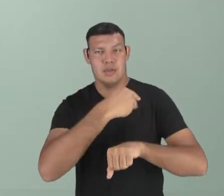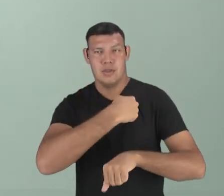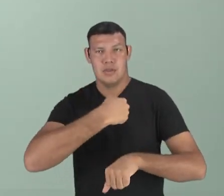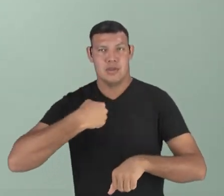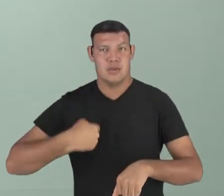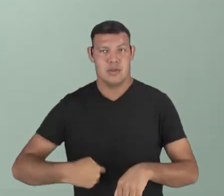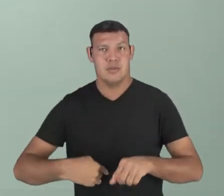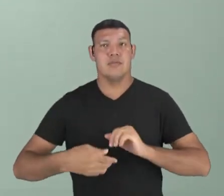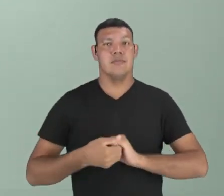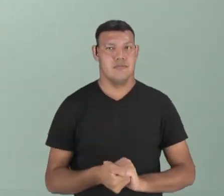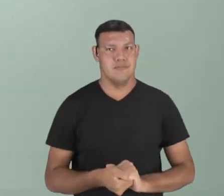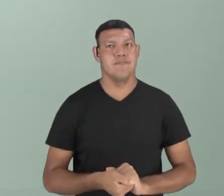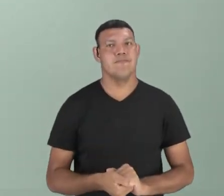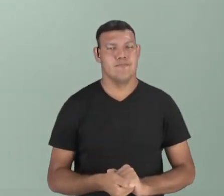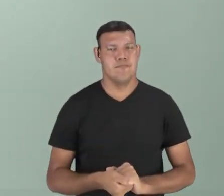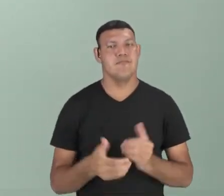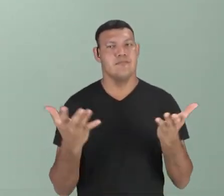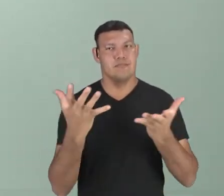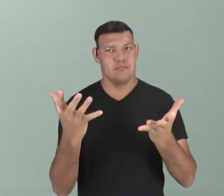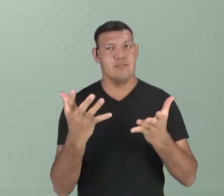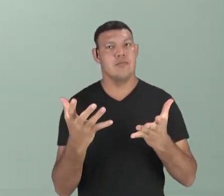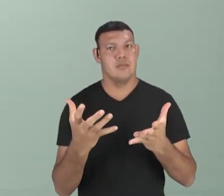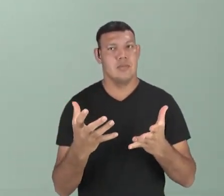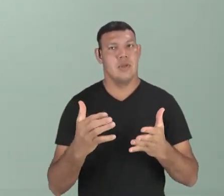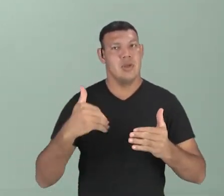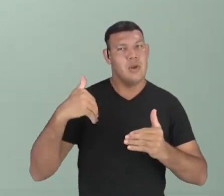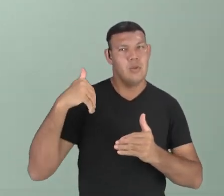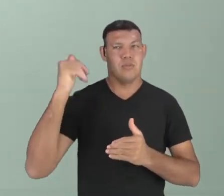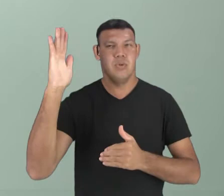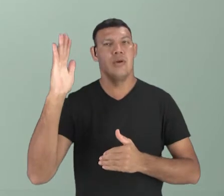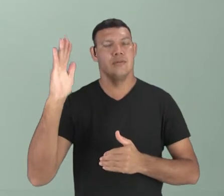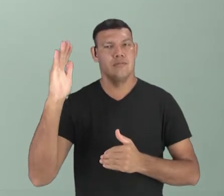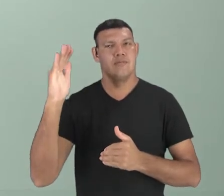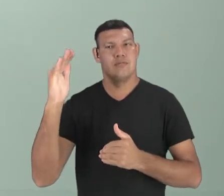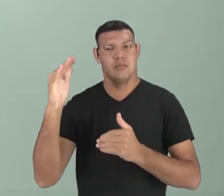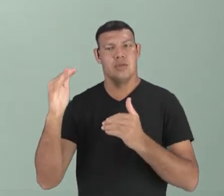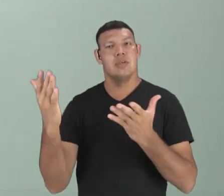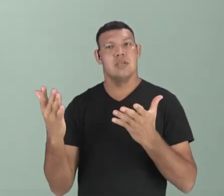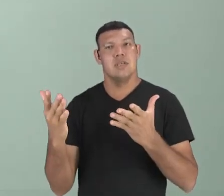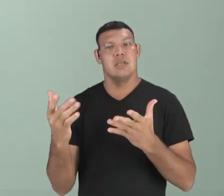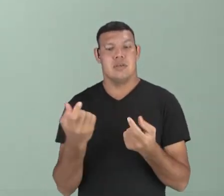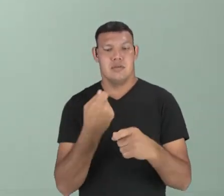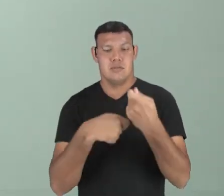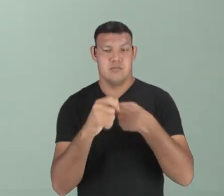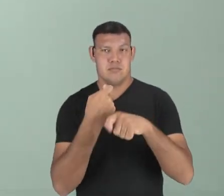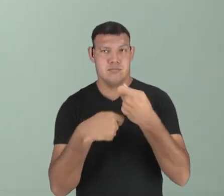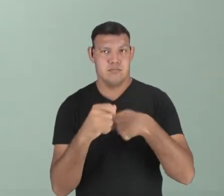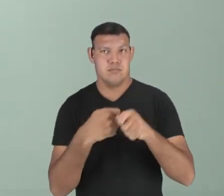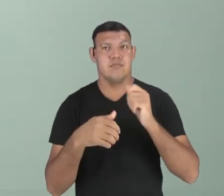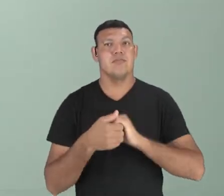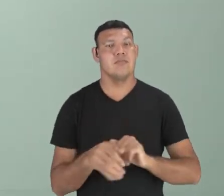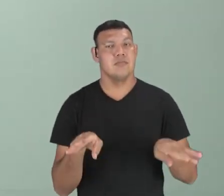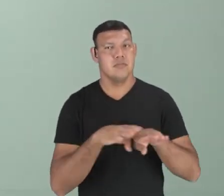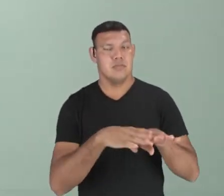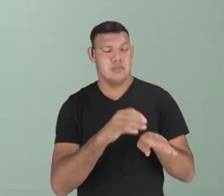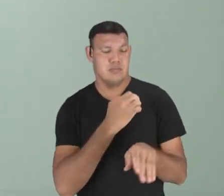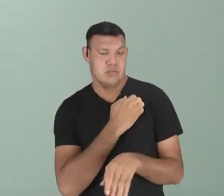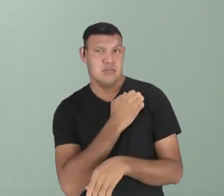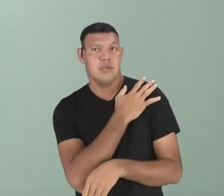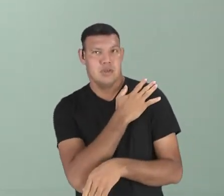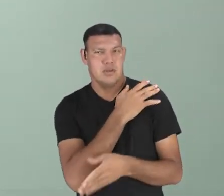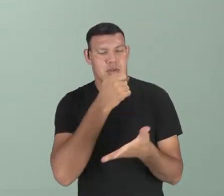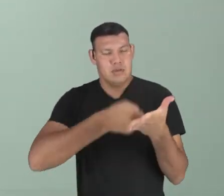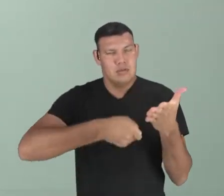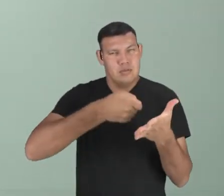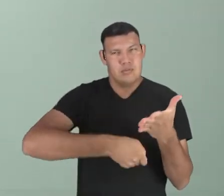tornar uma superpotência mundial, né? Tanto economicamente como militarmente, que é um esforço que ela